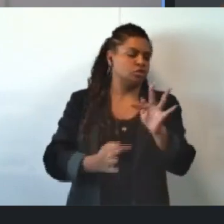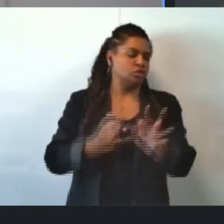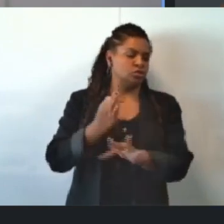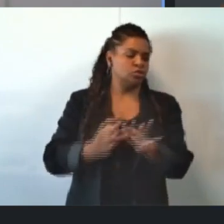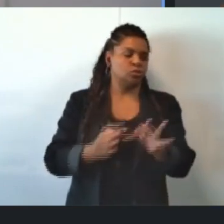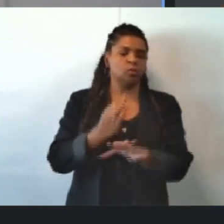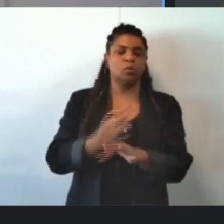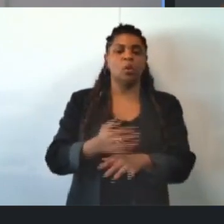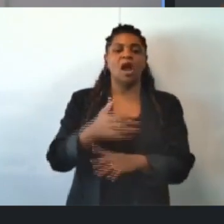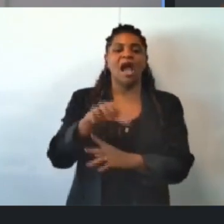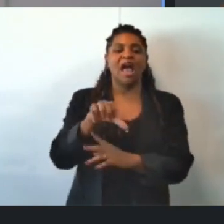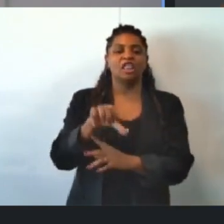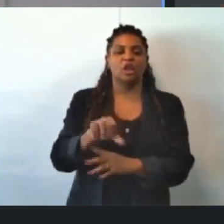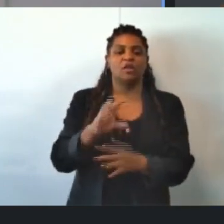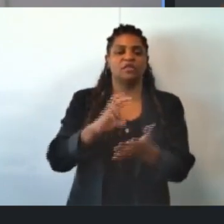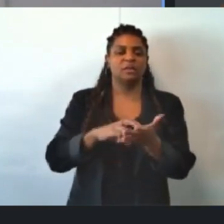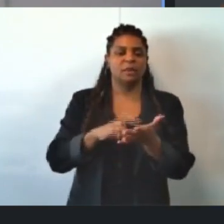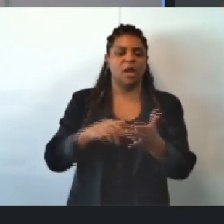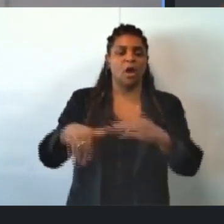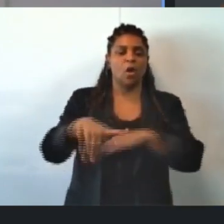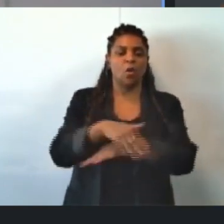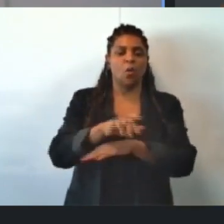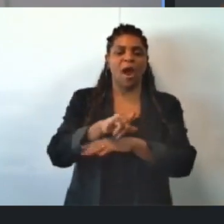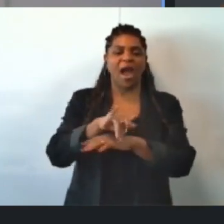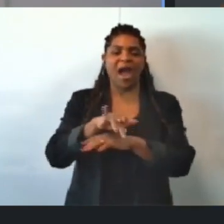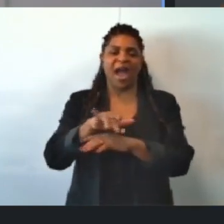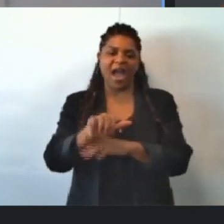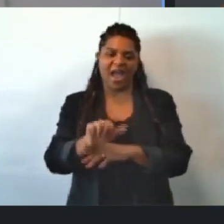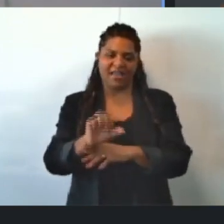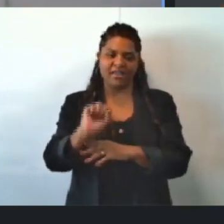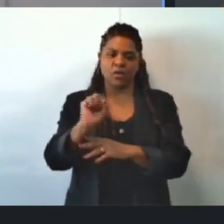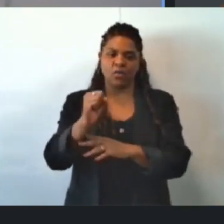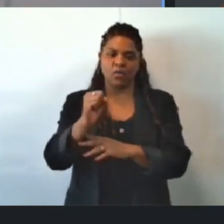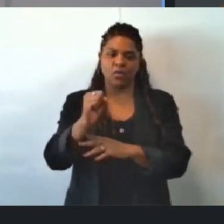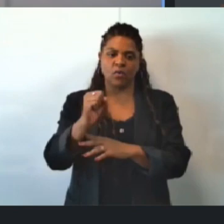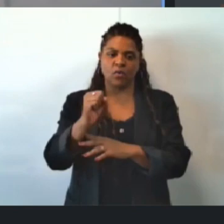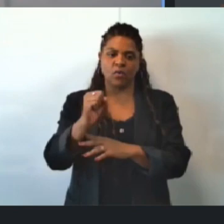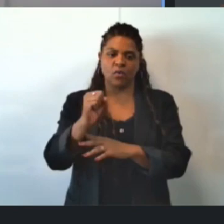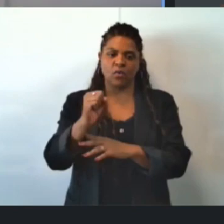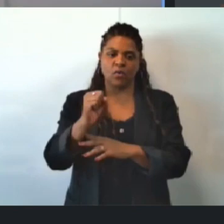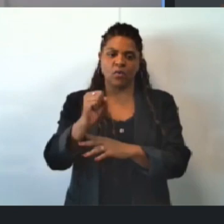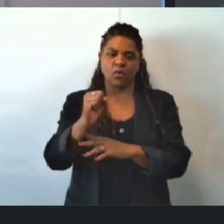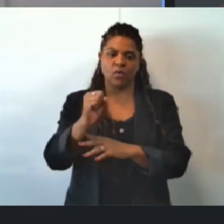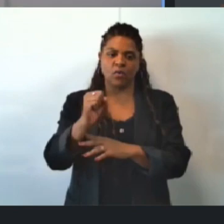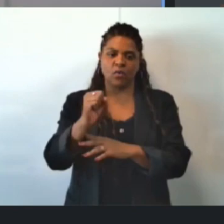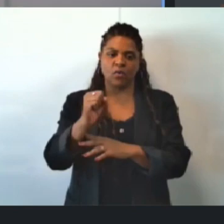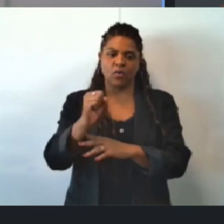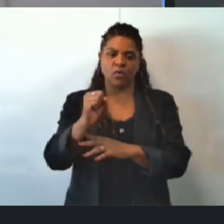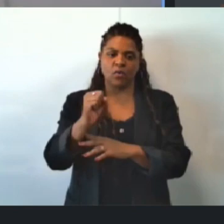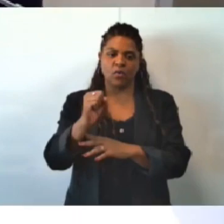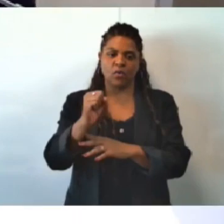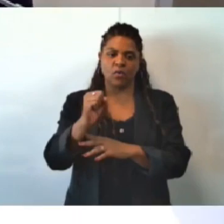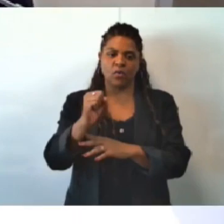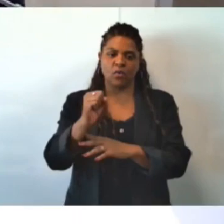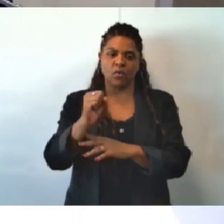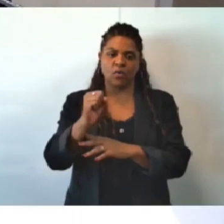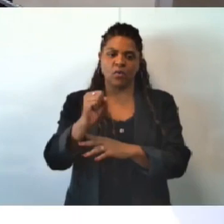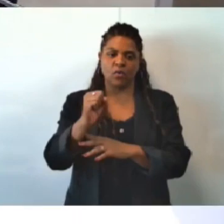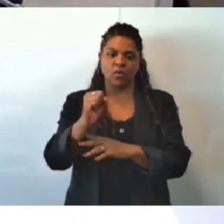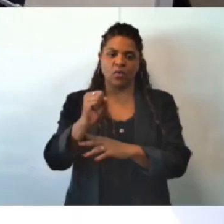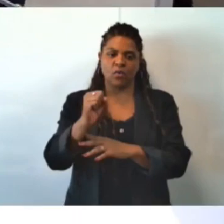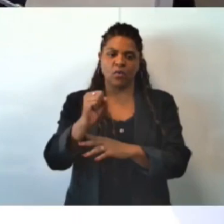é na rua Águia 88, de autoria do vereador Irlan Melo. Em discussão. Em votação, como voto, vereador Preto. De